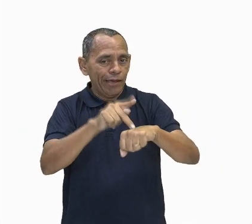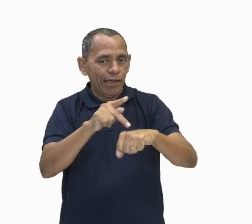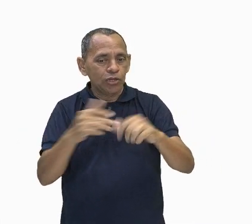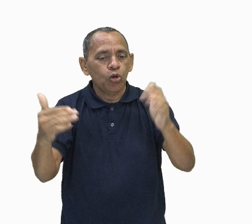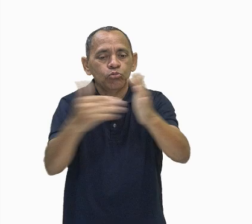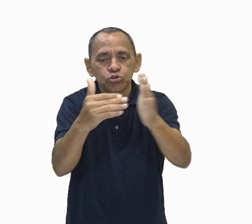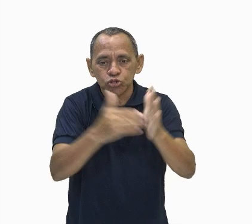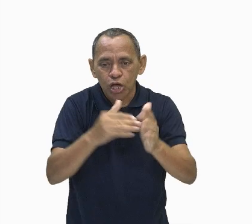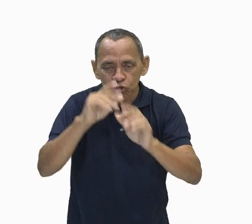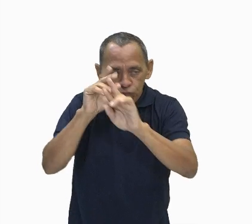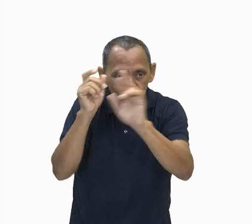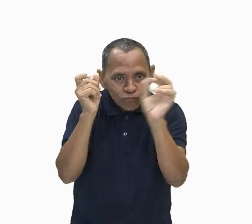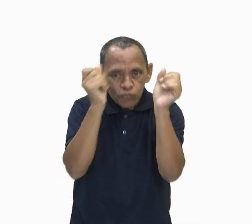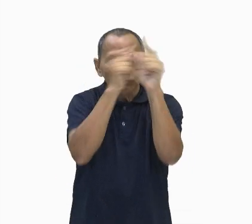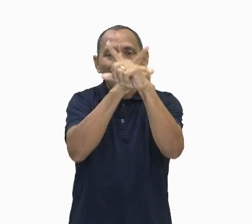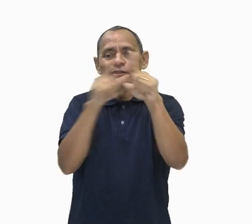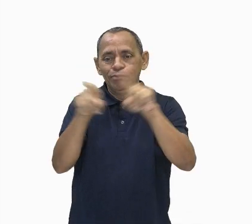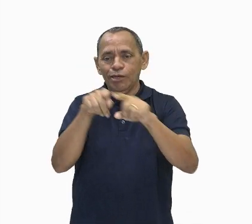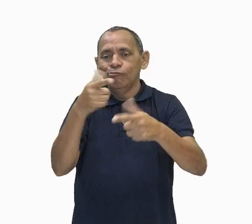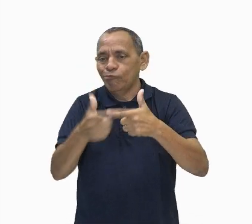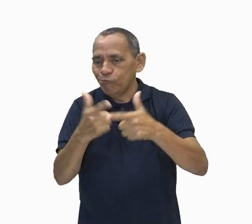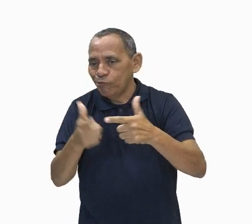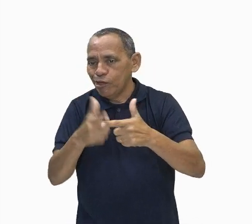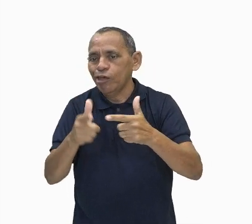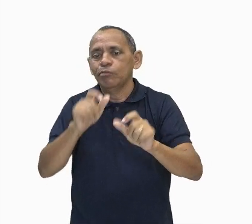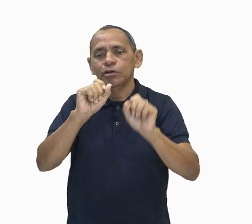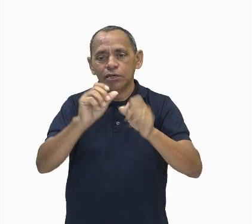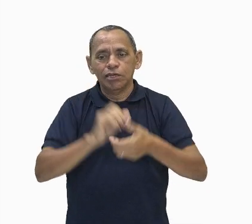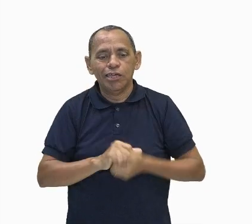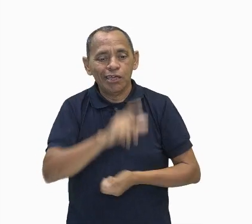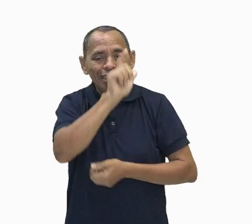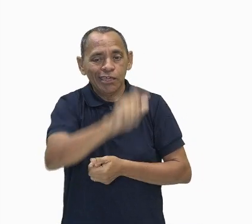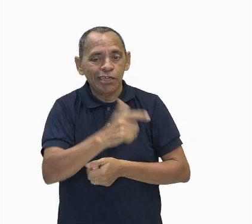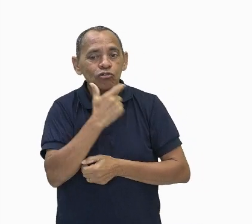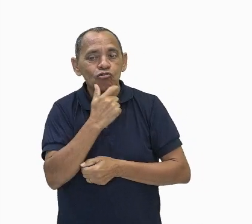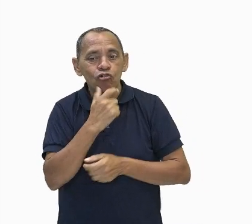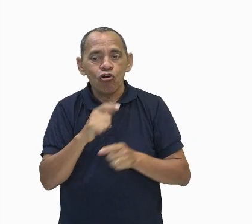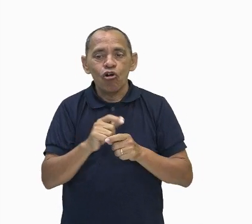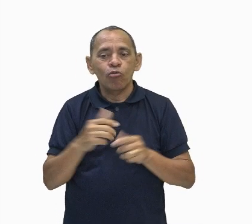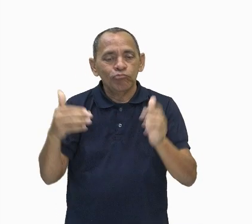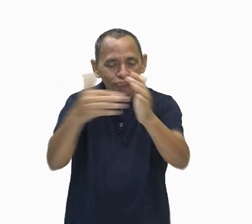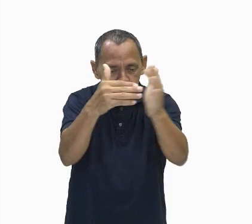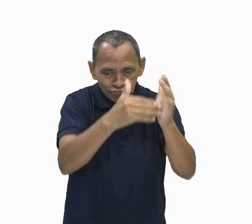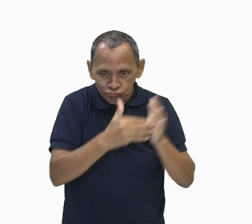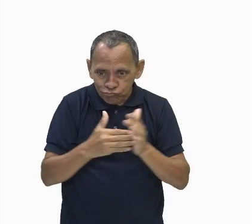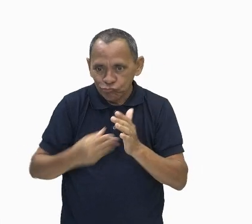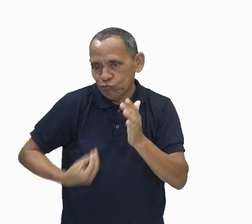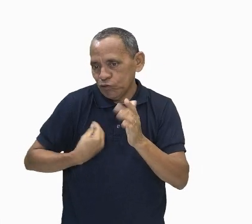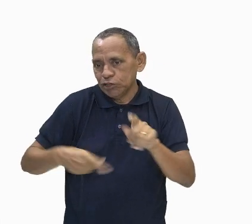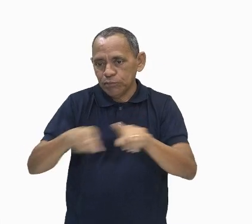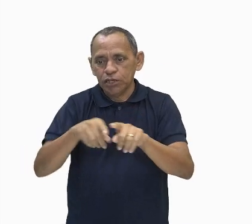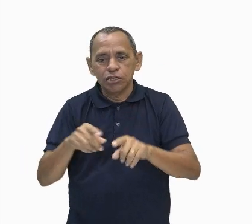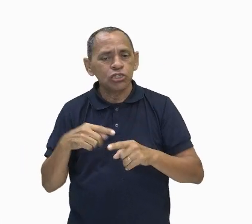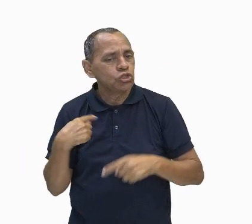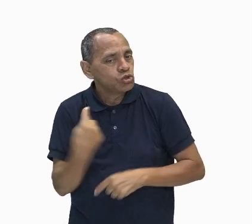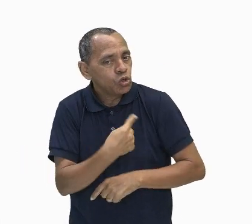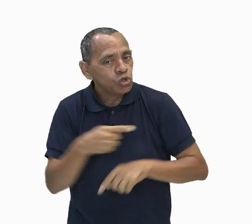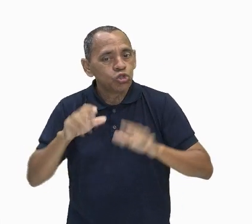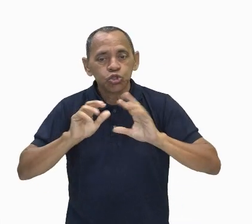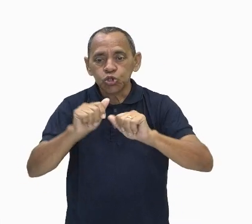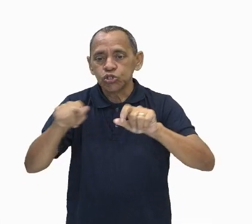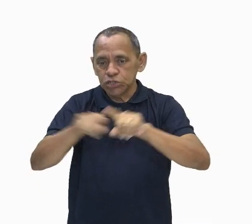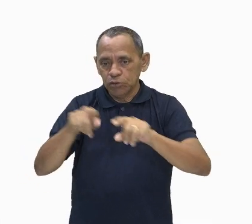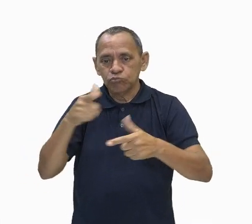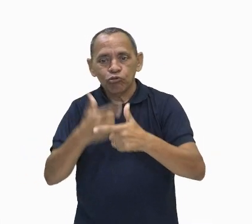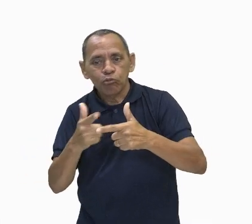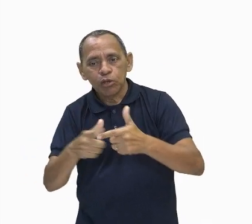um problema do que o eu lírico enfrentou na vida. E nós todos temos pedras no caminho, nós temos obstáculos, nós temos problemas